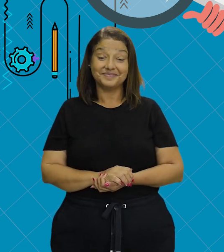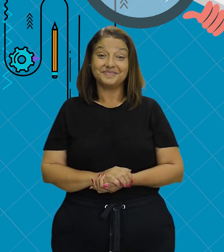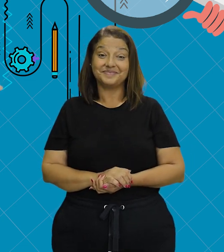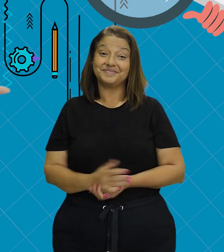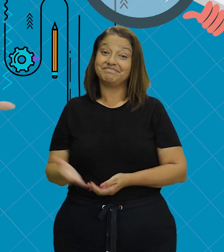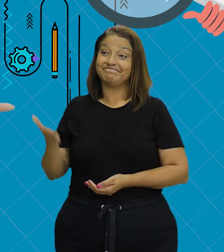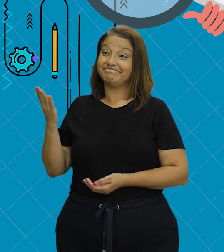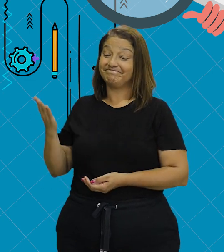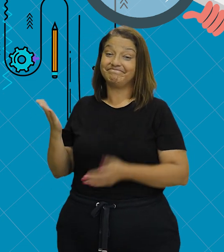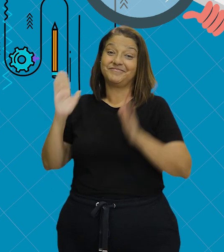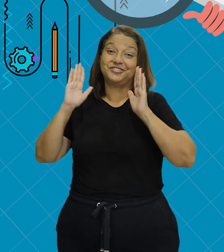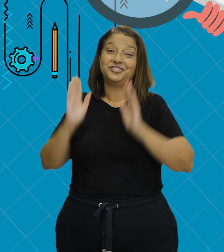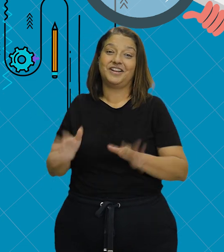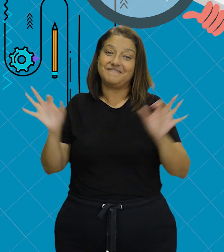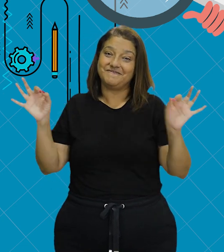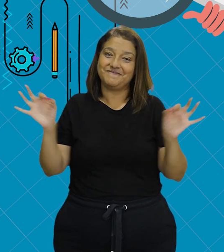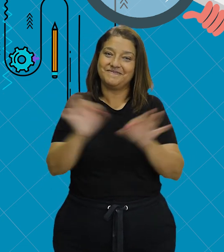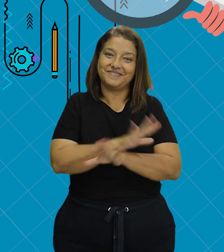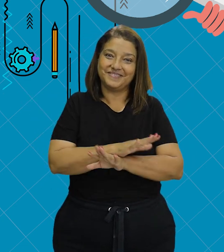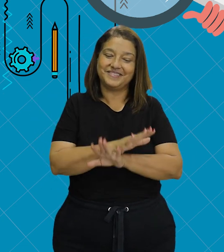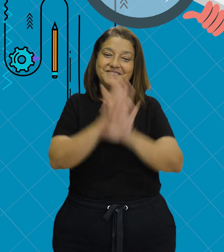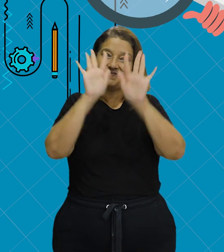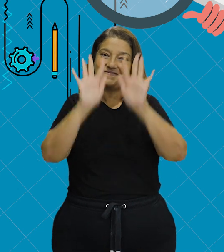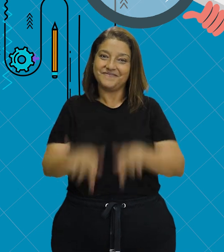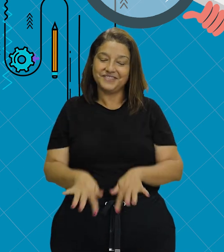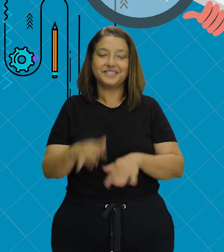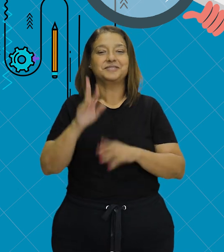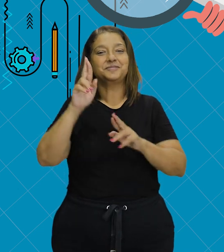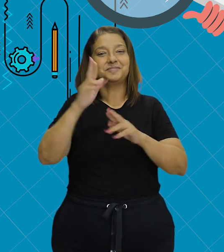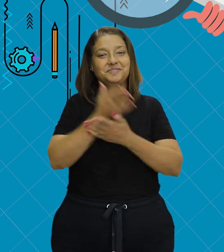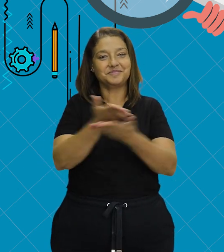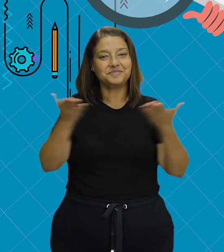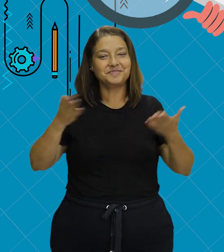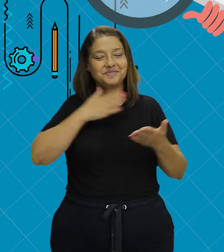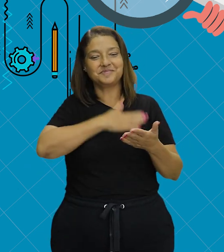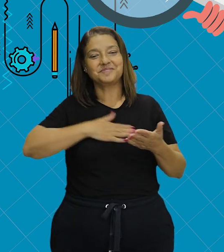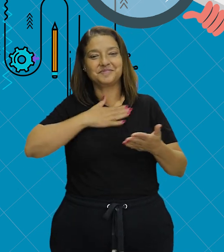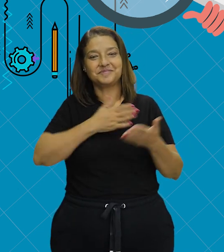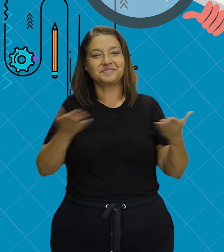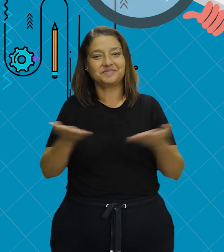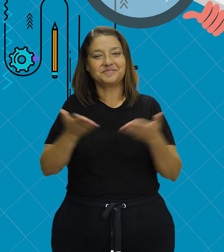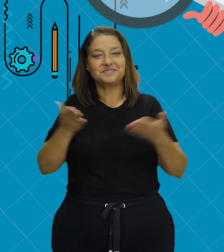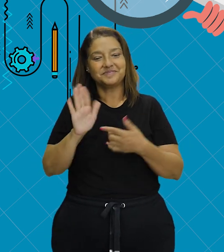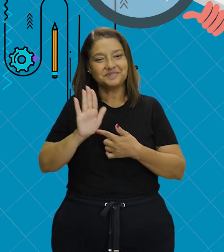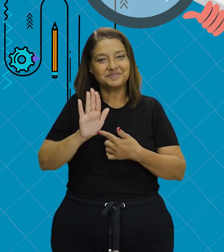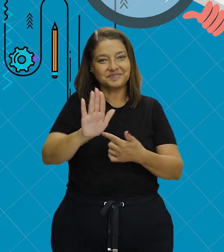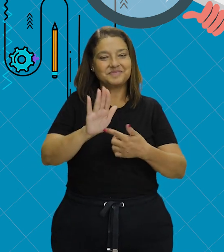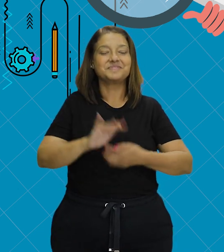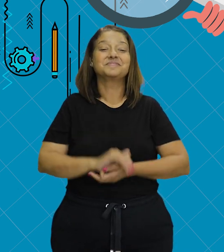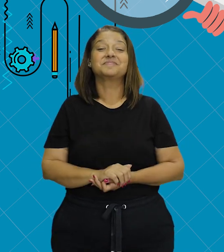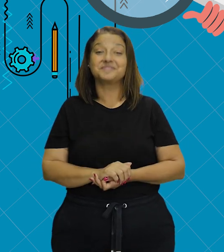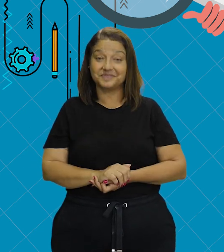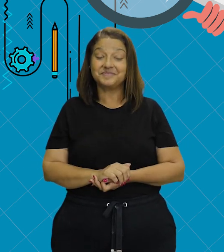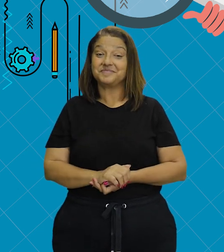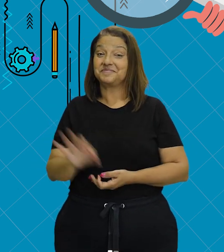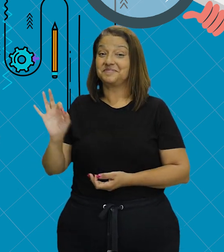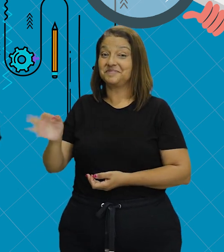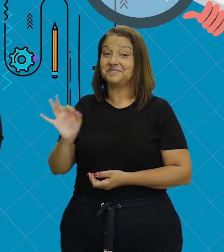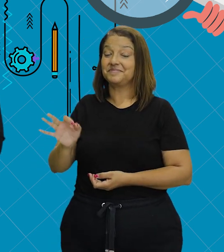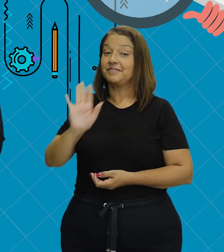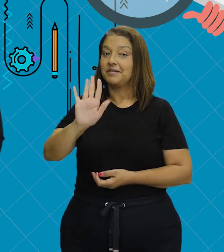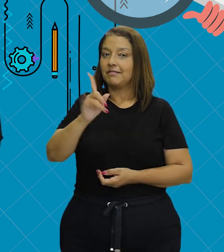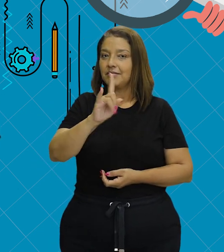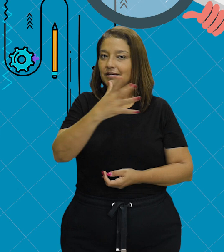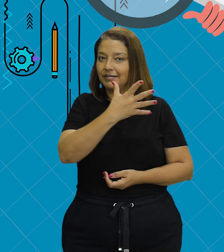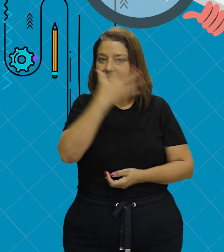Gabriel, estamos chegando ao fim. Espero que tenham gostado do nosso programa de hoje. Isso aí, Gabi. Mas